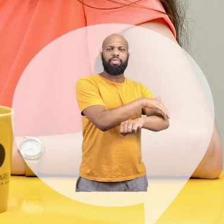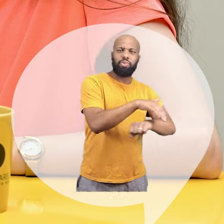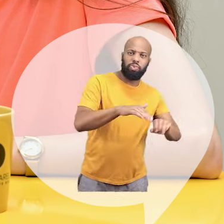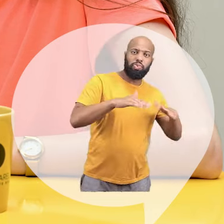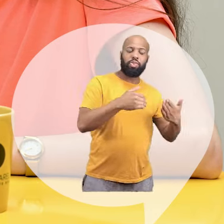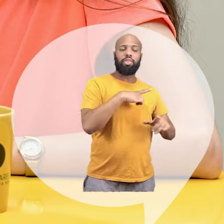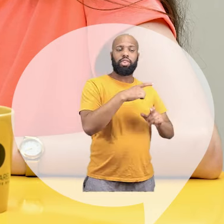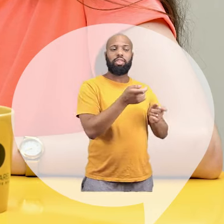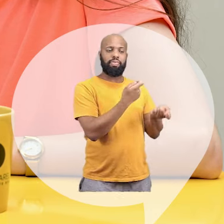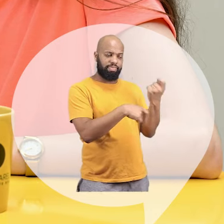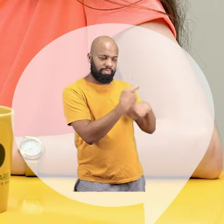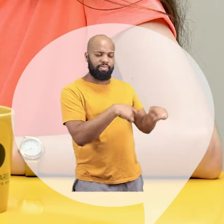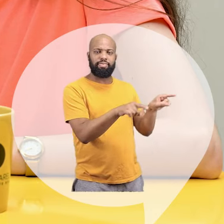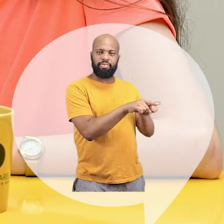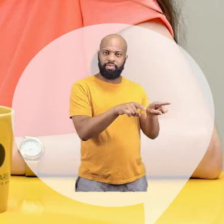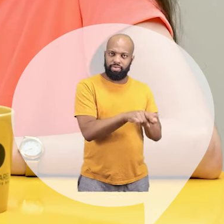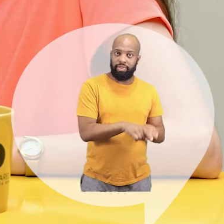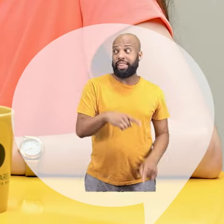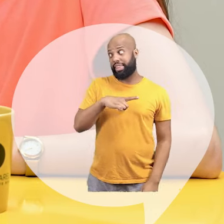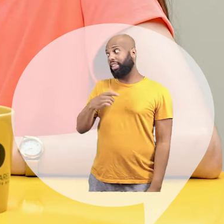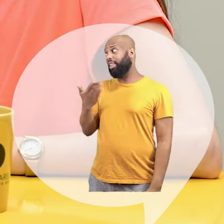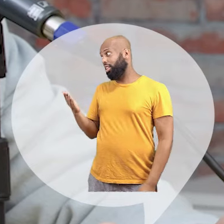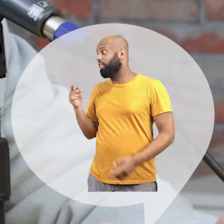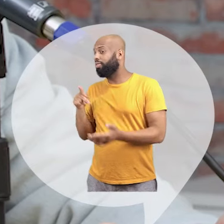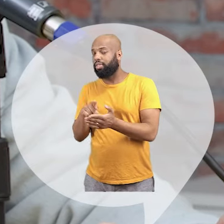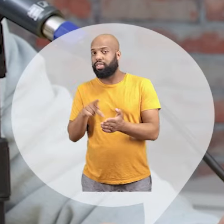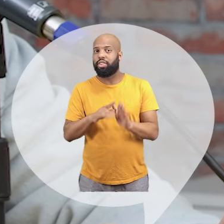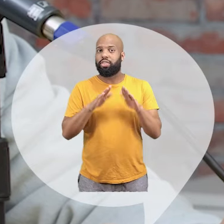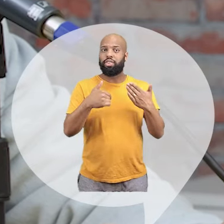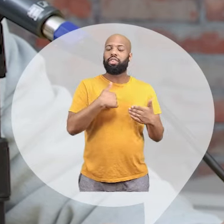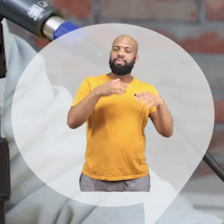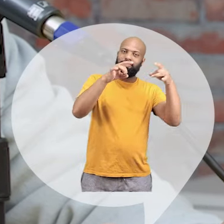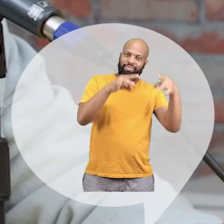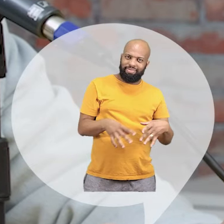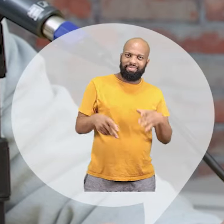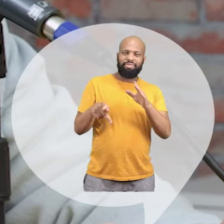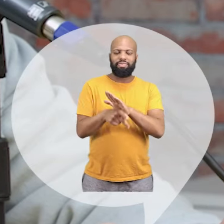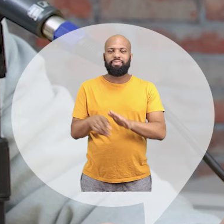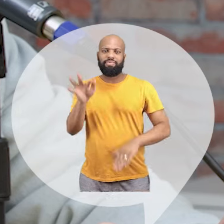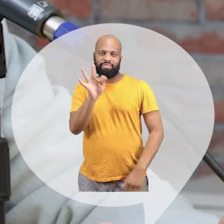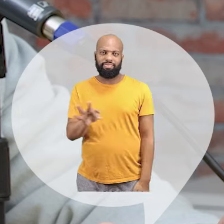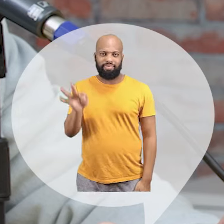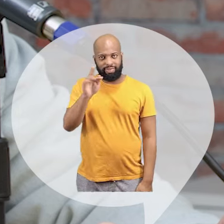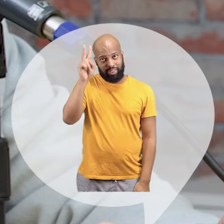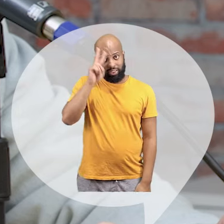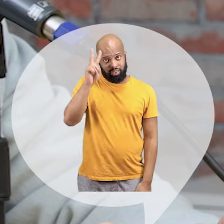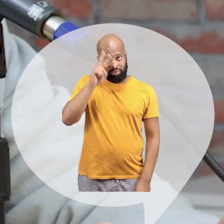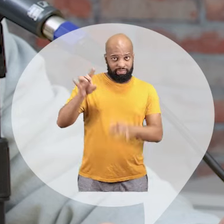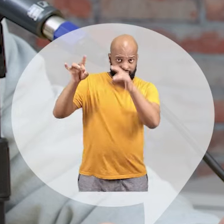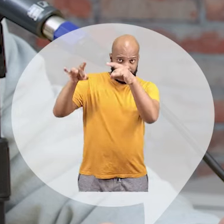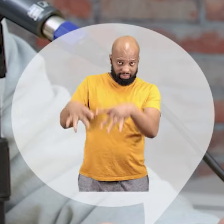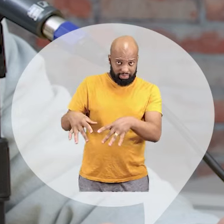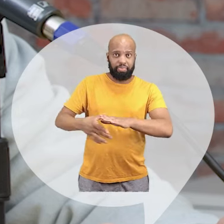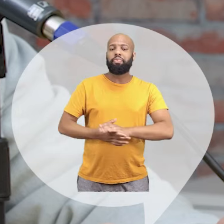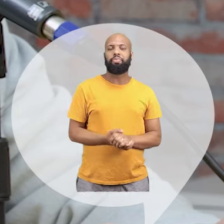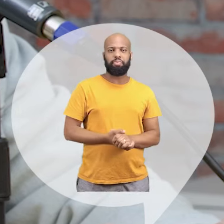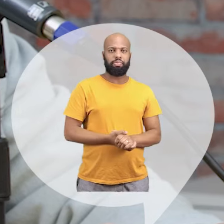acompanha um tempo então também enrolou uma negociação né rola isso assim eu larguei a faculdade de história